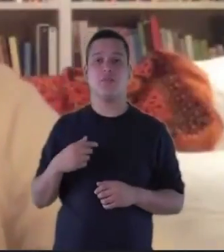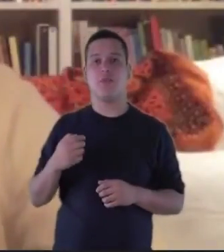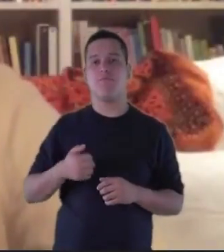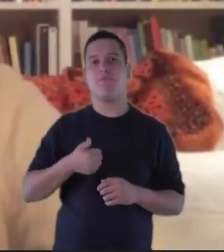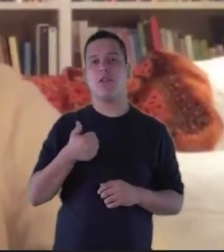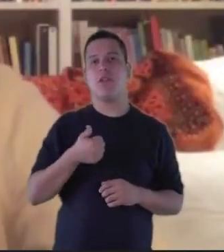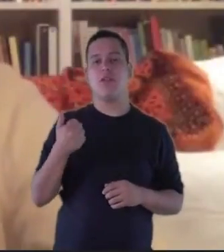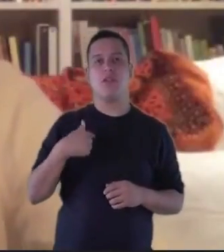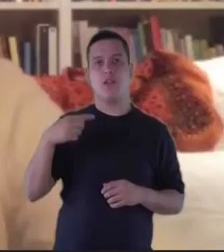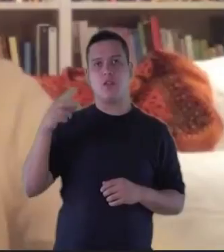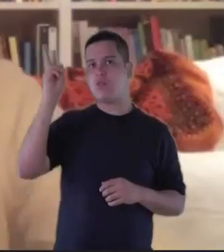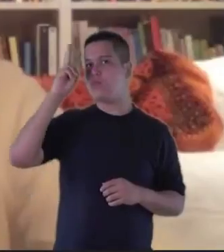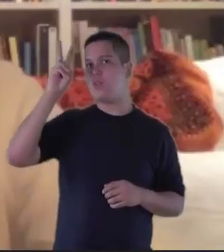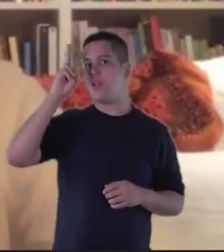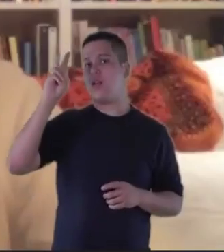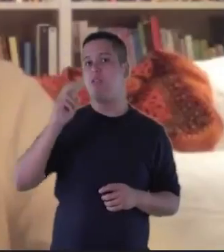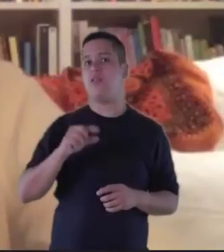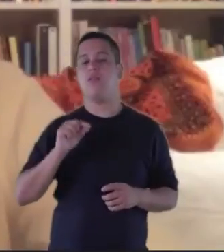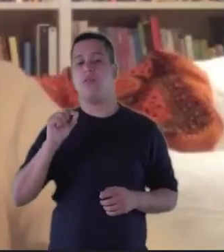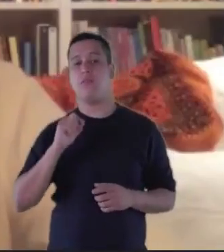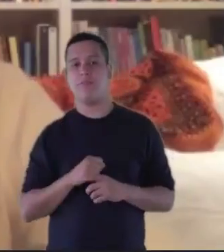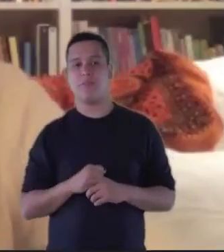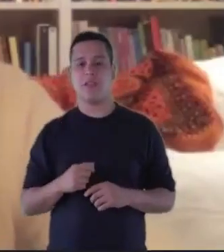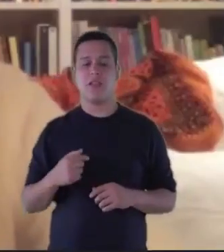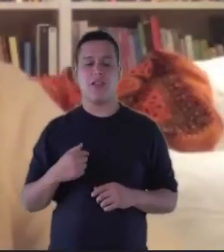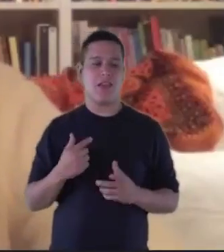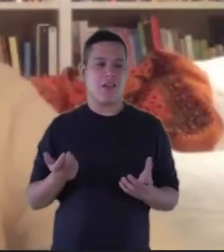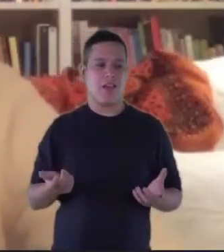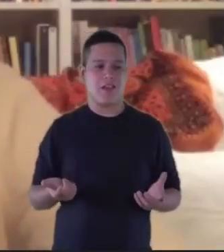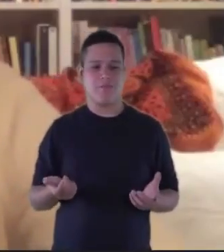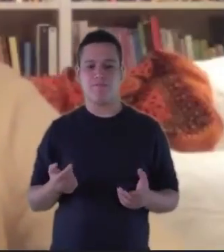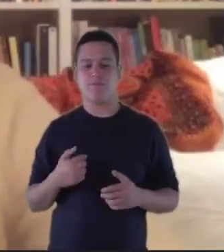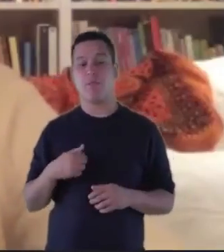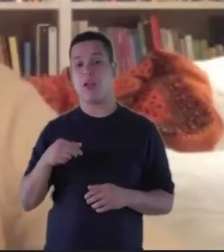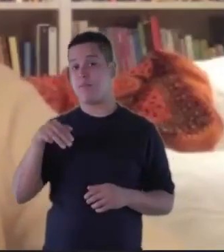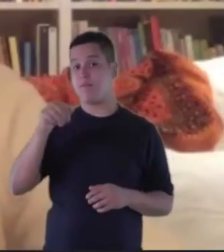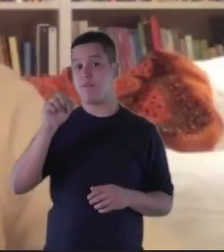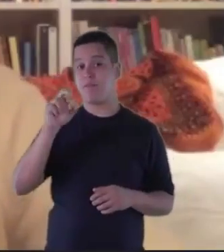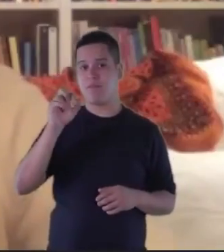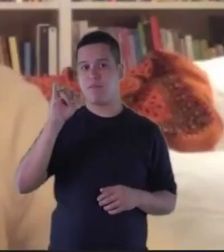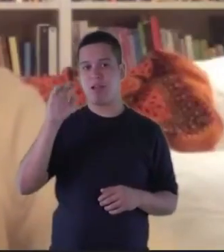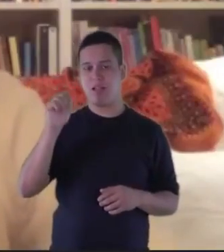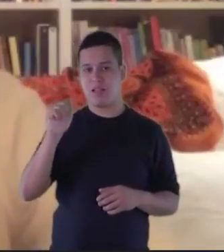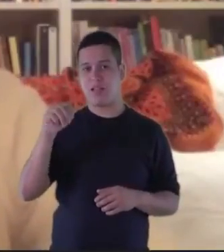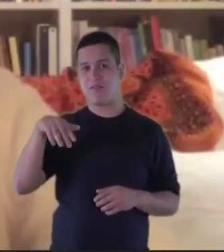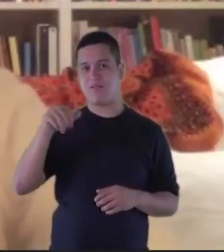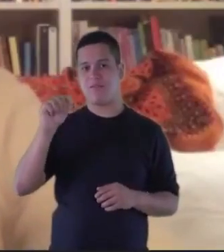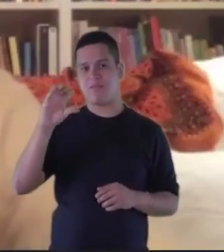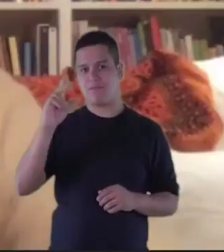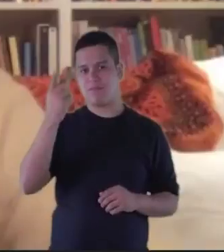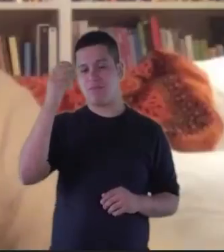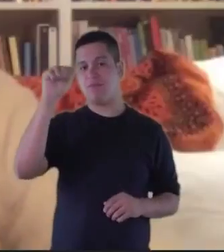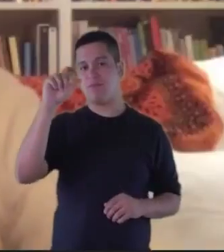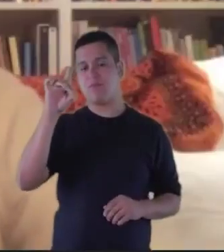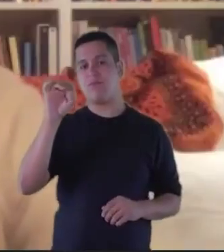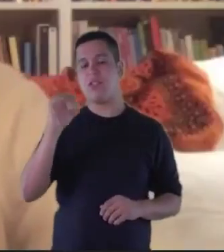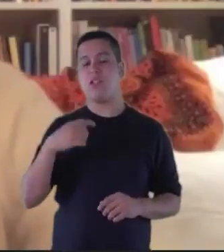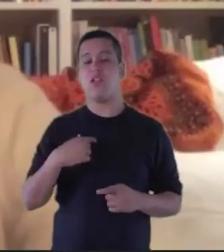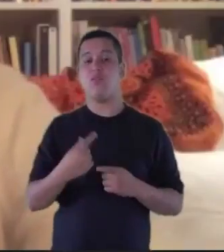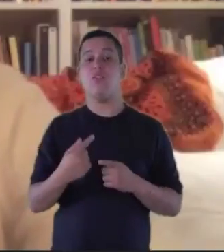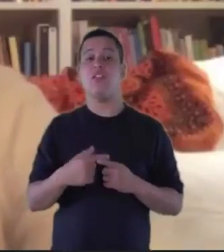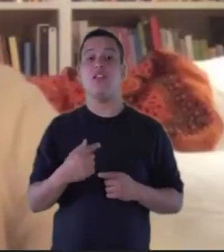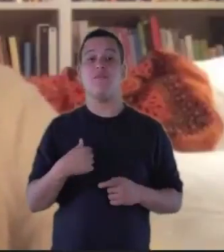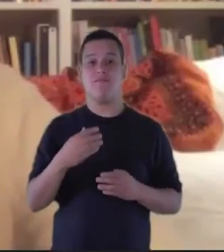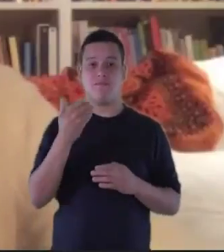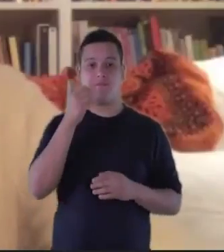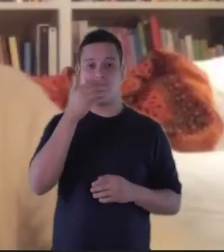lembro é Maria Clara Machado, com certeza, porque o meu pai me levava muito ao teatro.